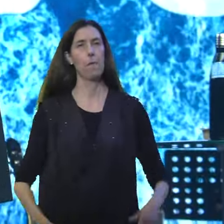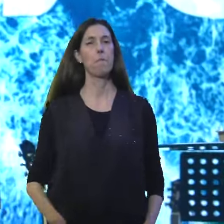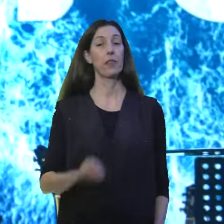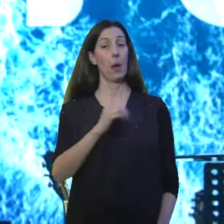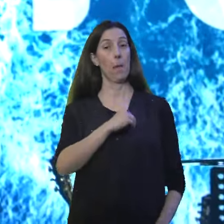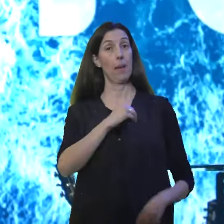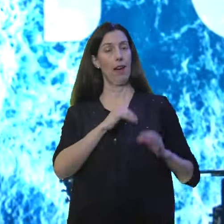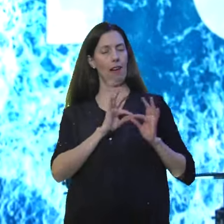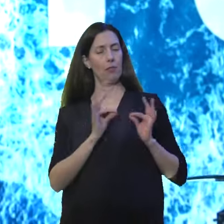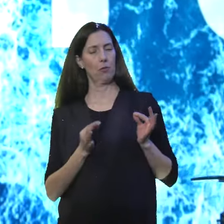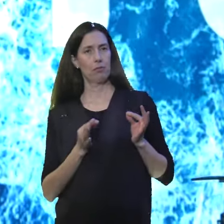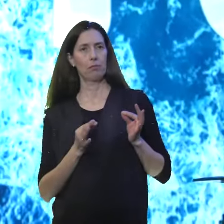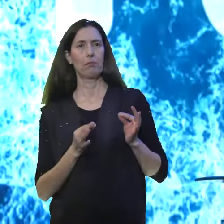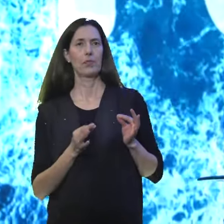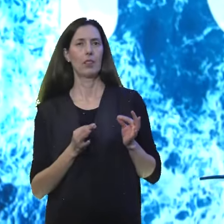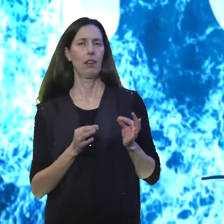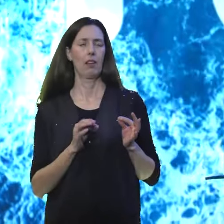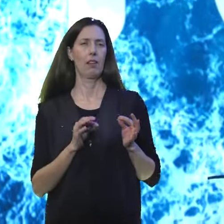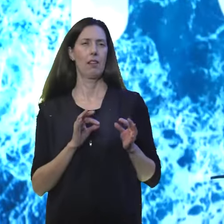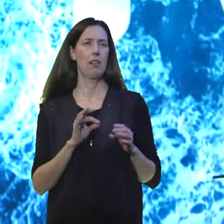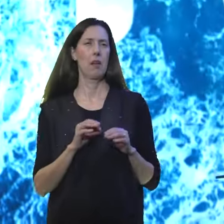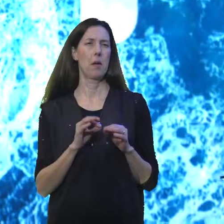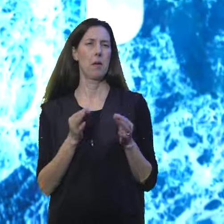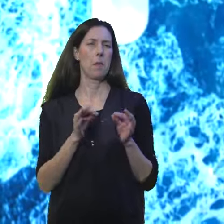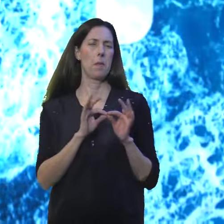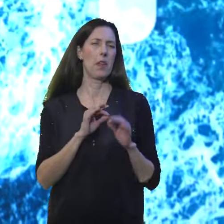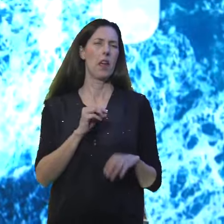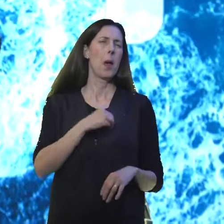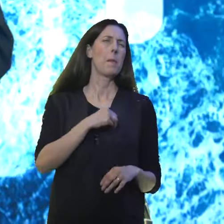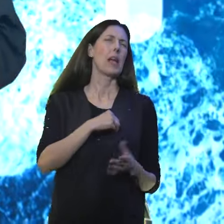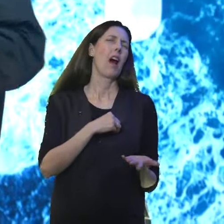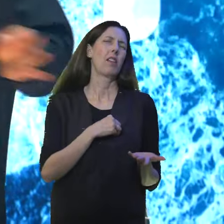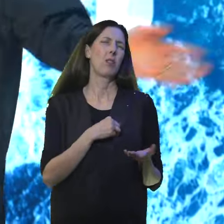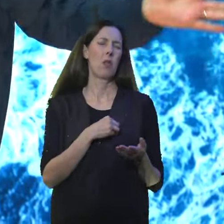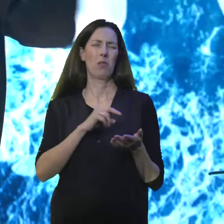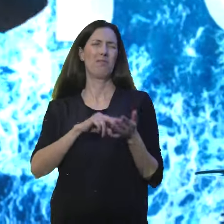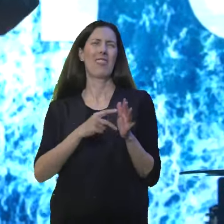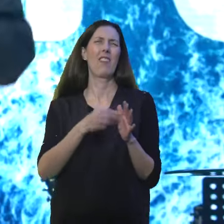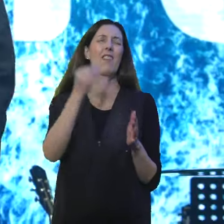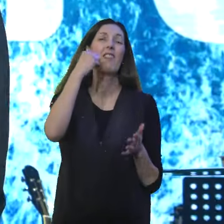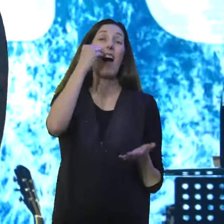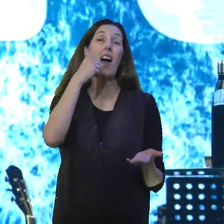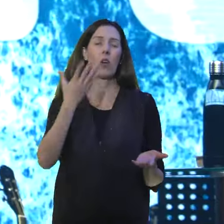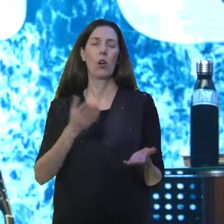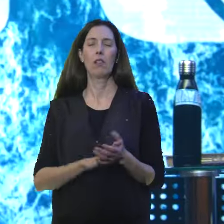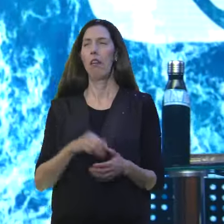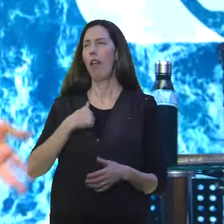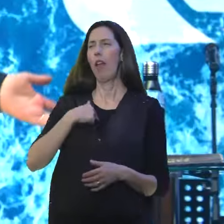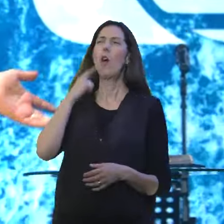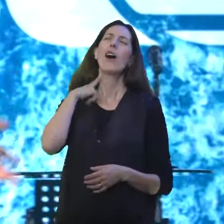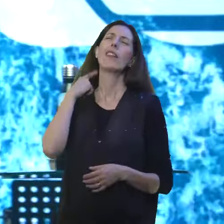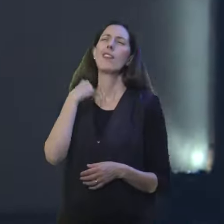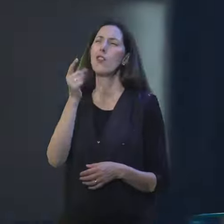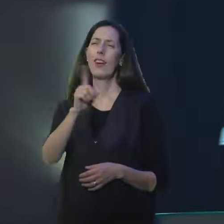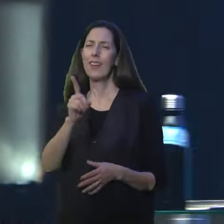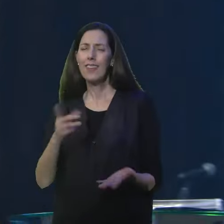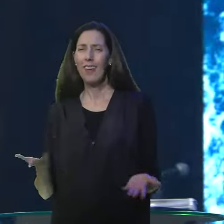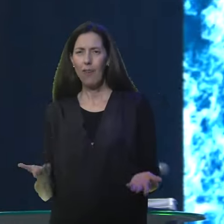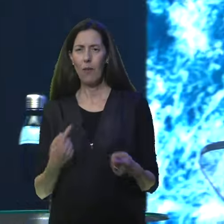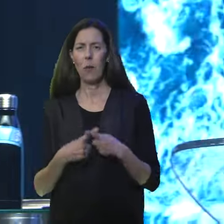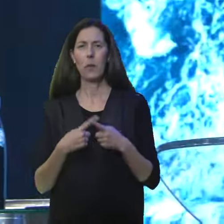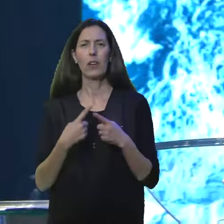inofensivo. De graça, né? Total de graça. Eu nem sou atleticano e já dei uma, né? Enfim, também os caras falam